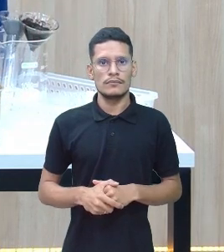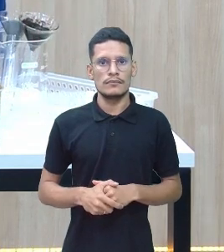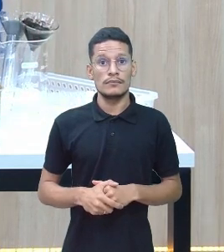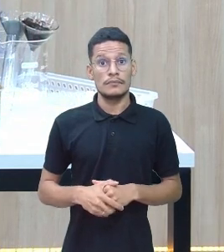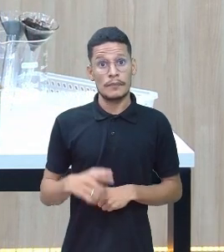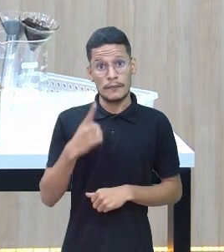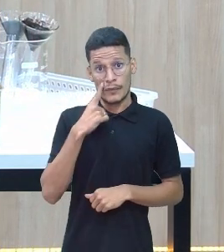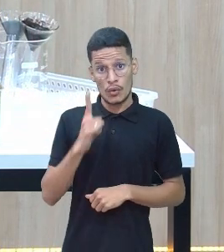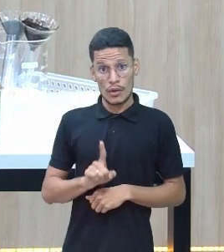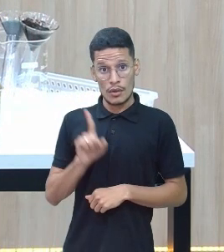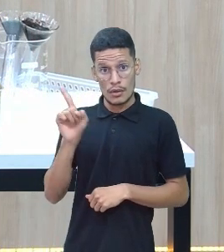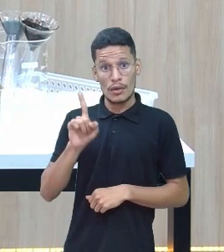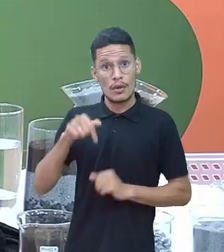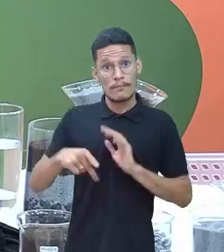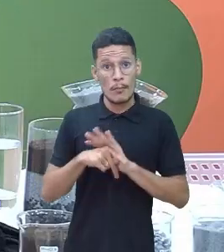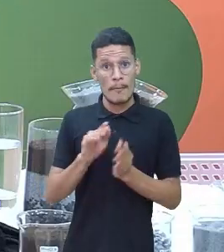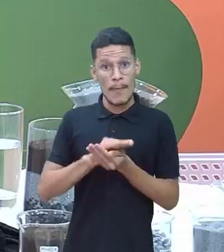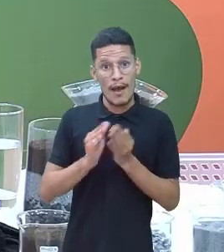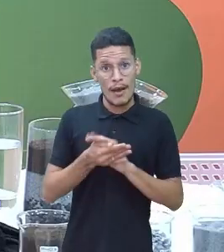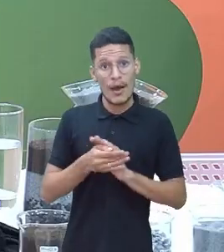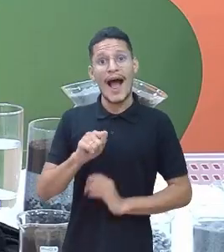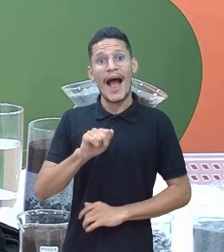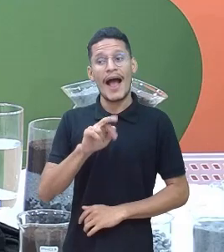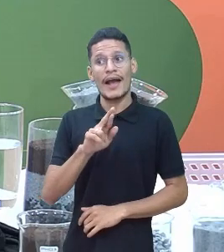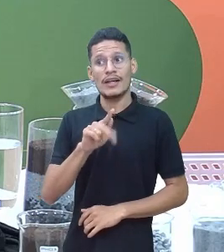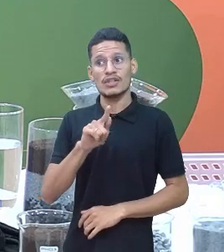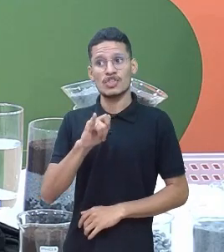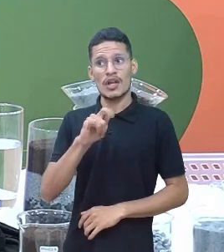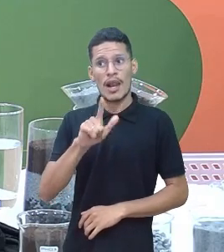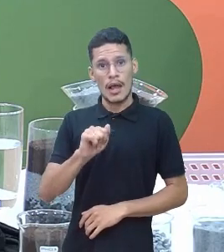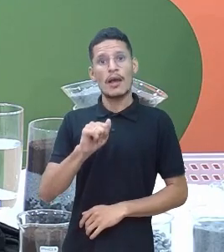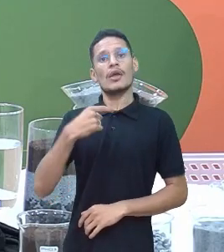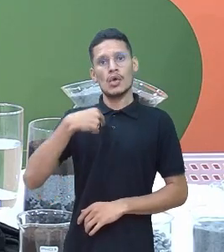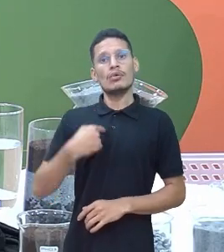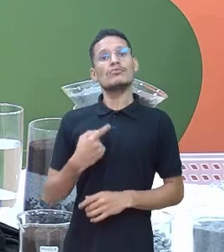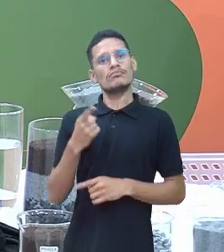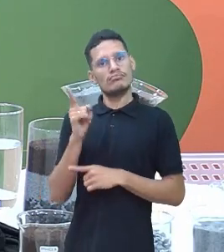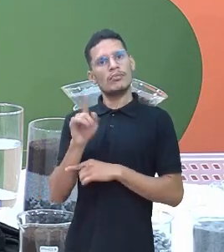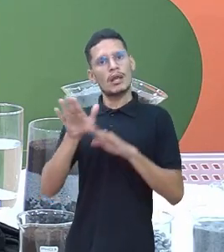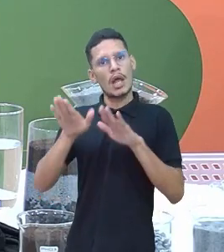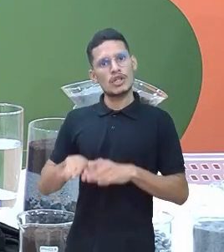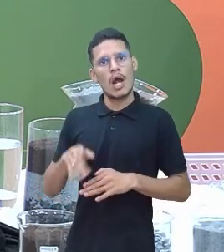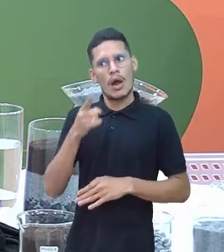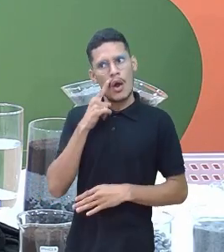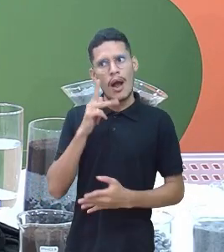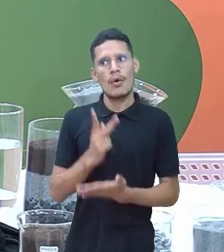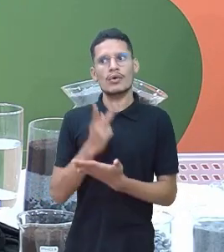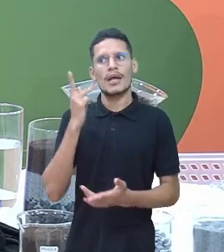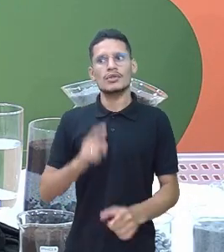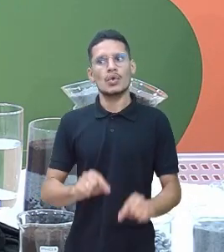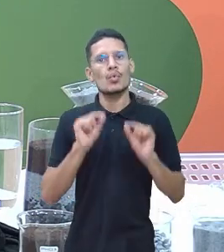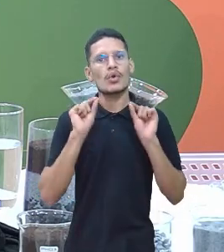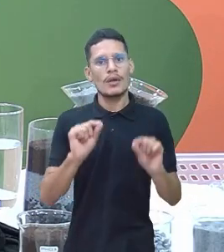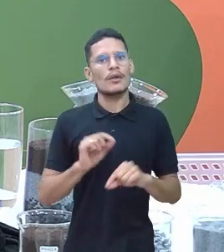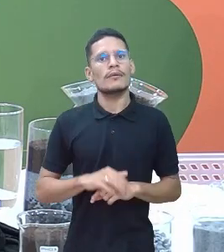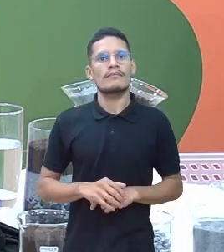Esse aqui é o popular barro, a argila. Eu vou colocar. E o que acontece, gente?